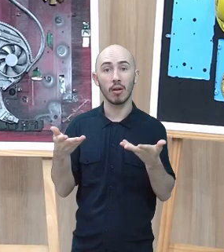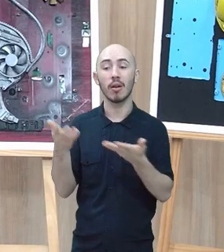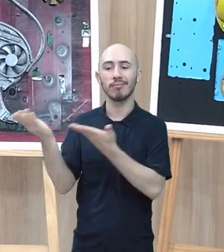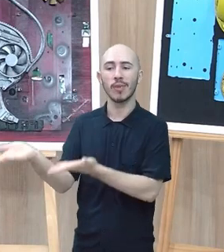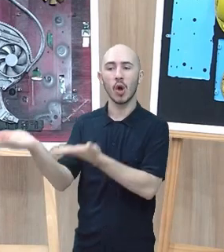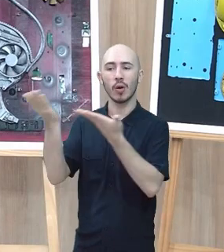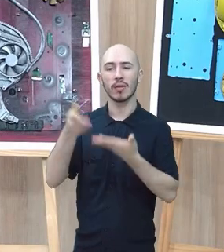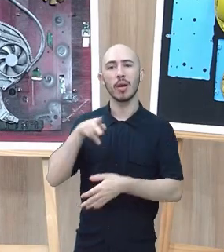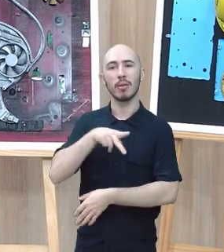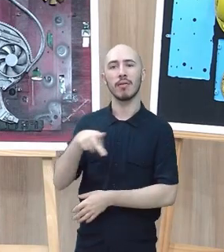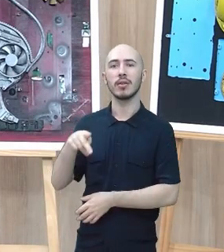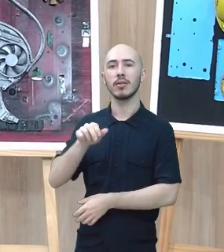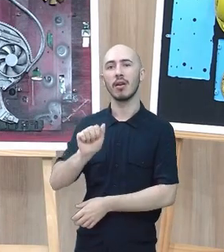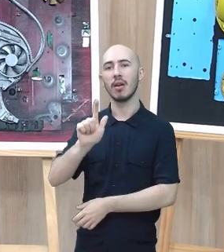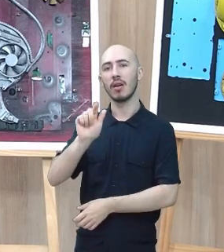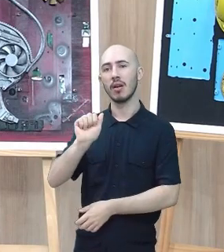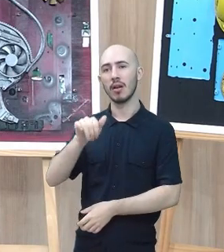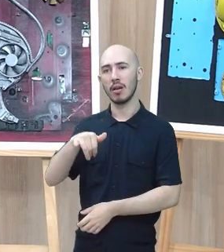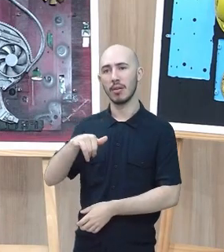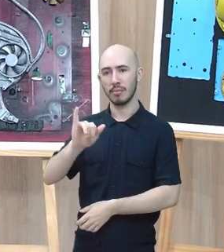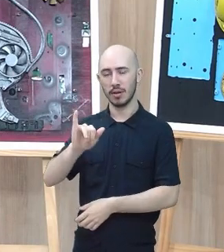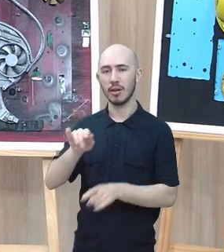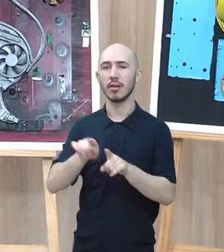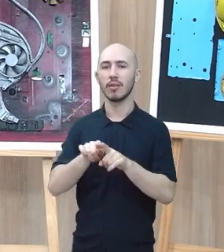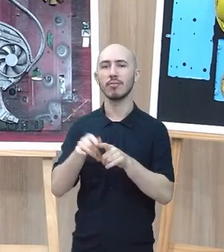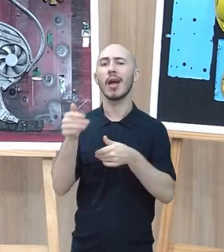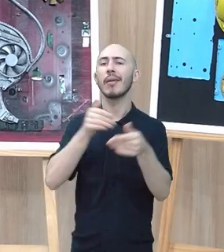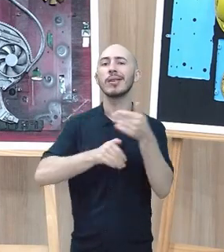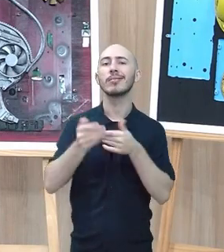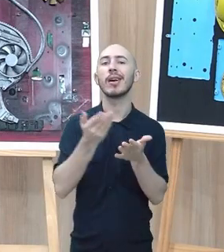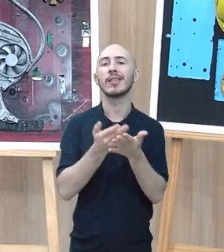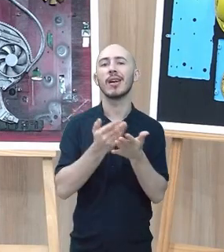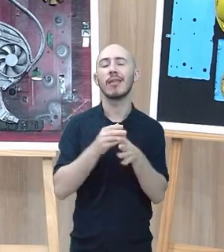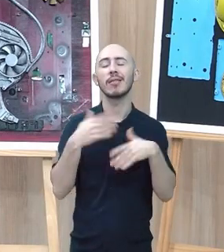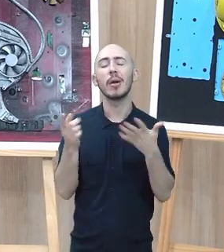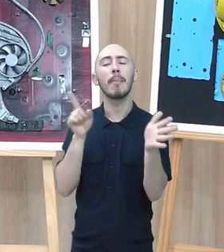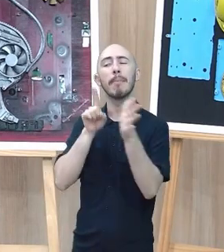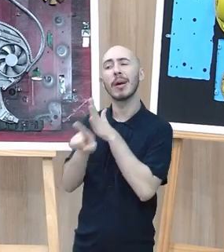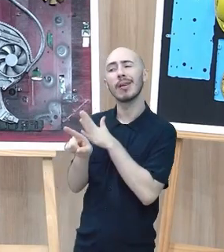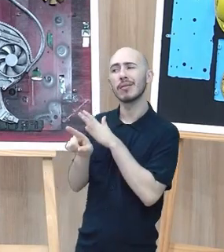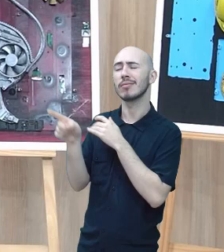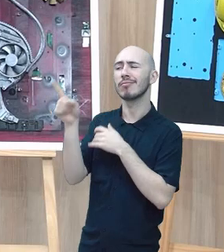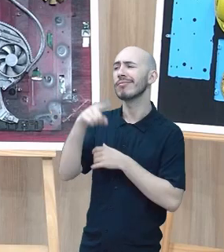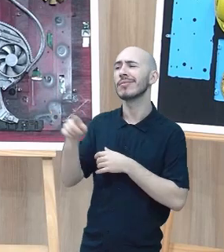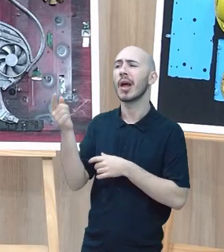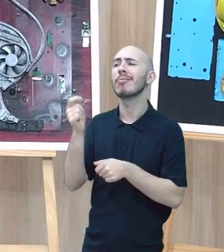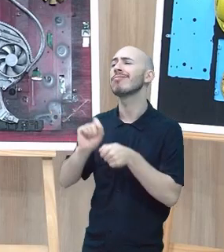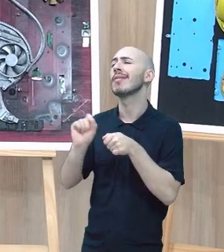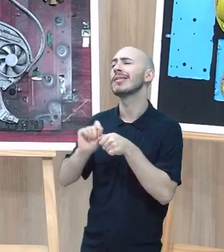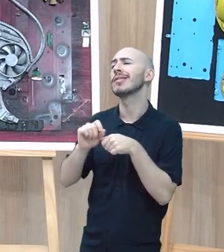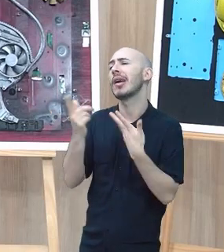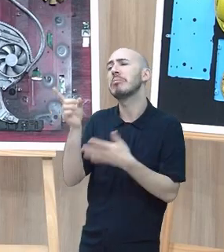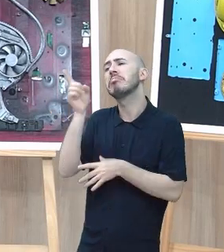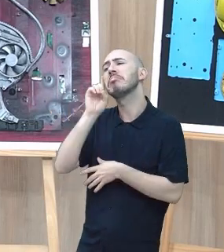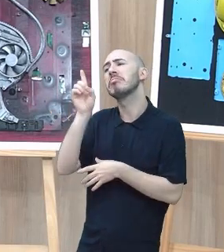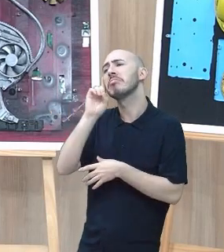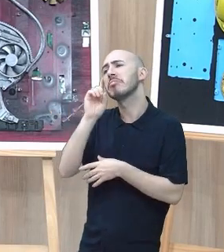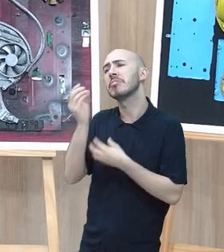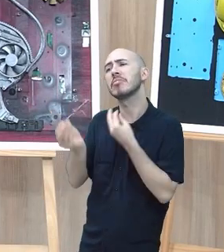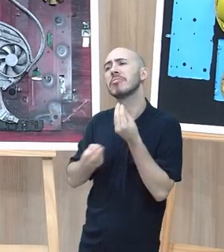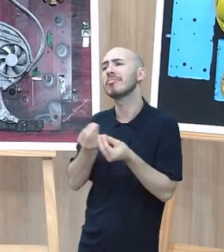o professor Alami para fazer uma participação aqui e perguntar a ele o que é que ele anda fazendo, né, no dia a dia